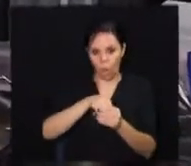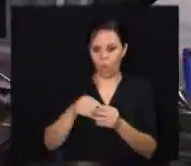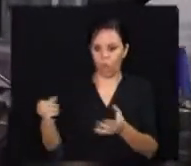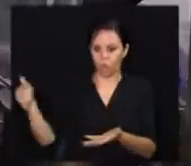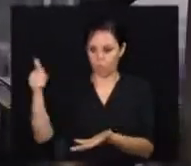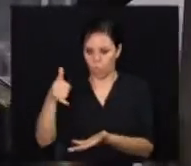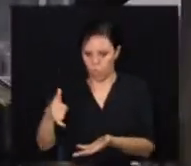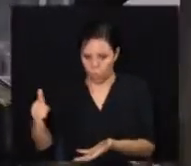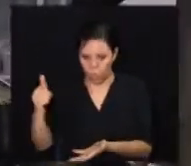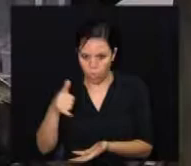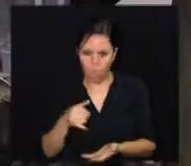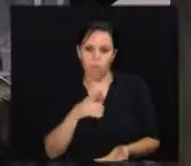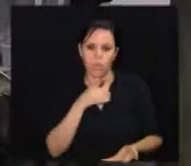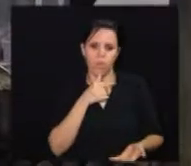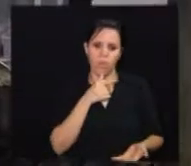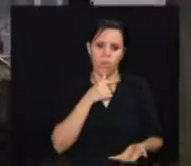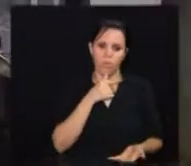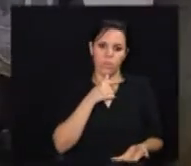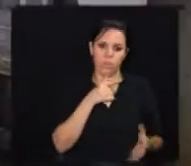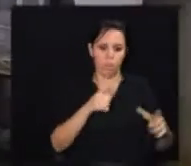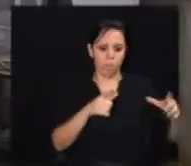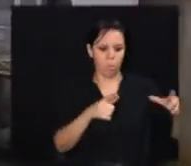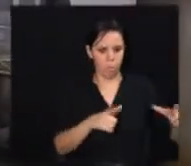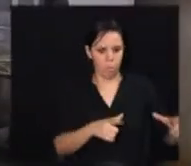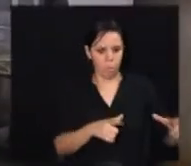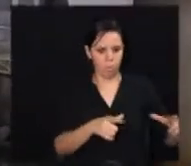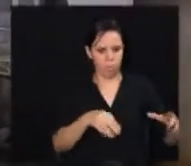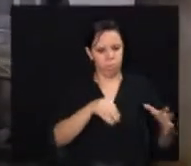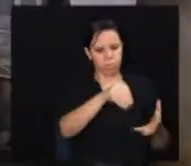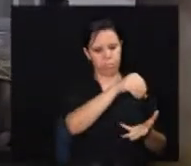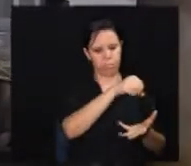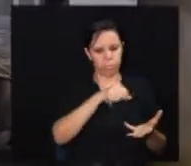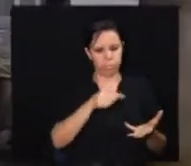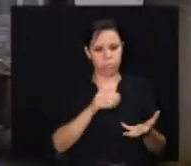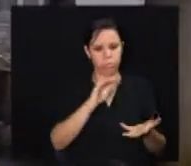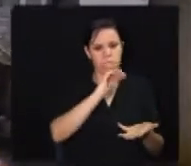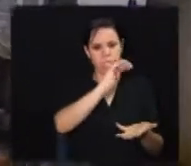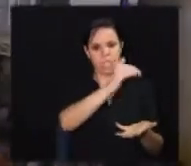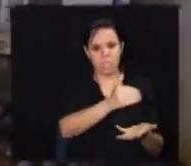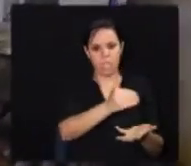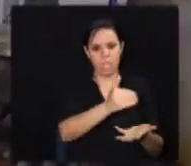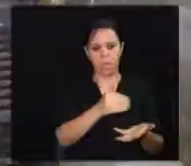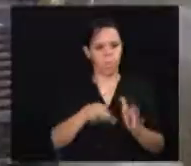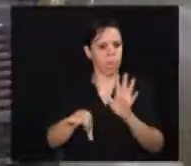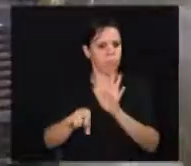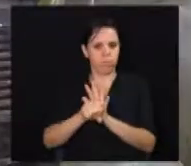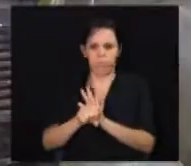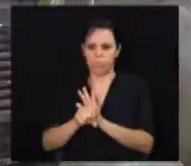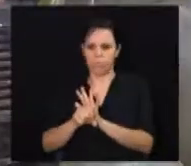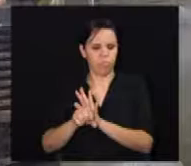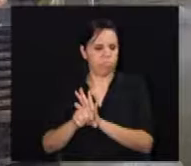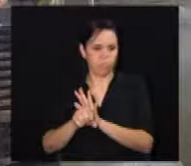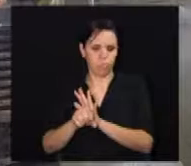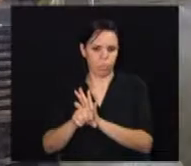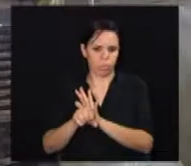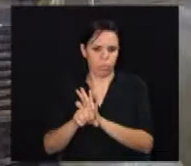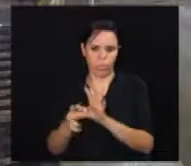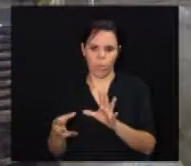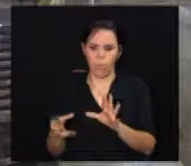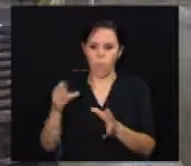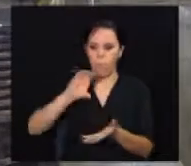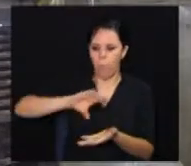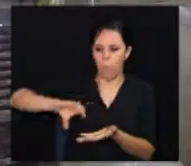óleo ou passada na água direto no prato e joga o molho em cima, o molho não vai incorporar, não vai grudar na massa. Você vai ter dois